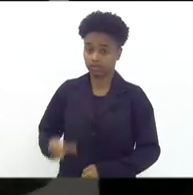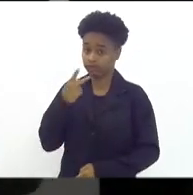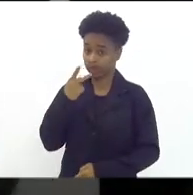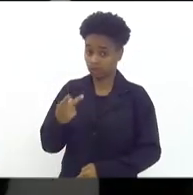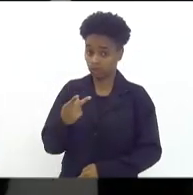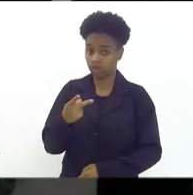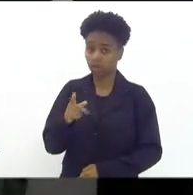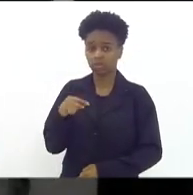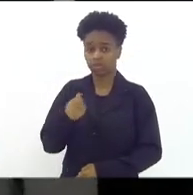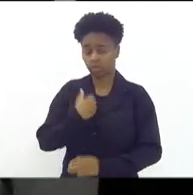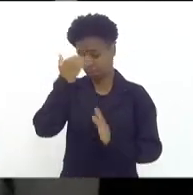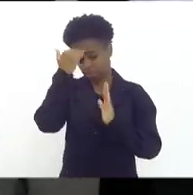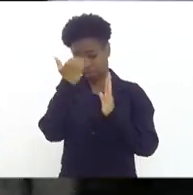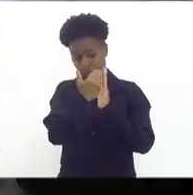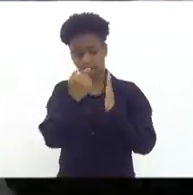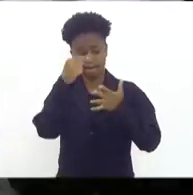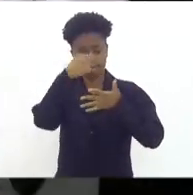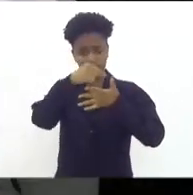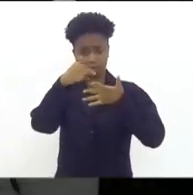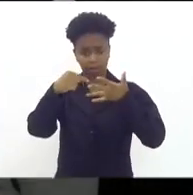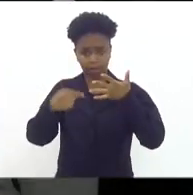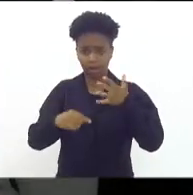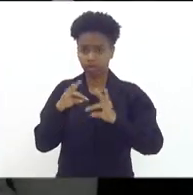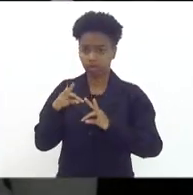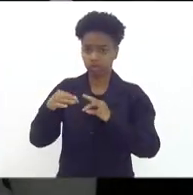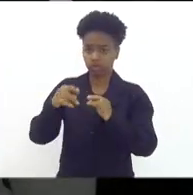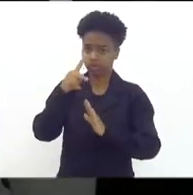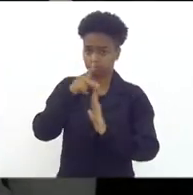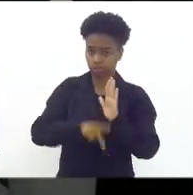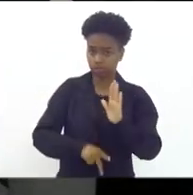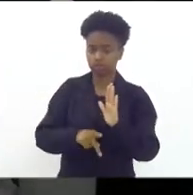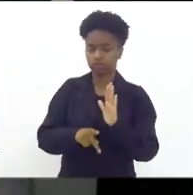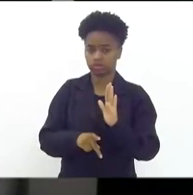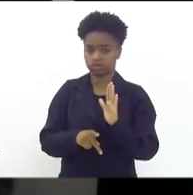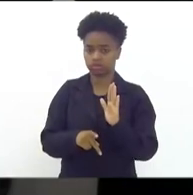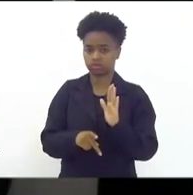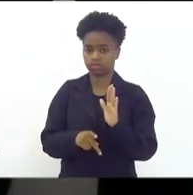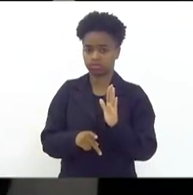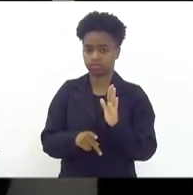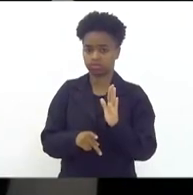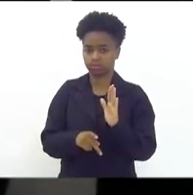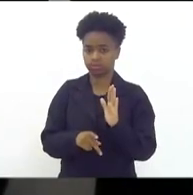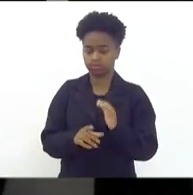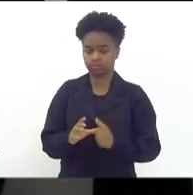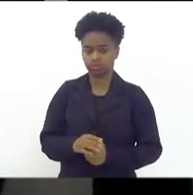diz que cumpriu todos os projetos de expansão de investimento previstos